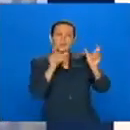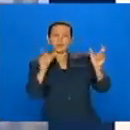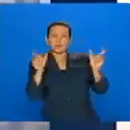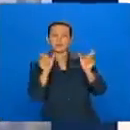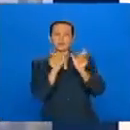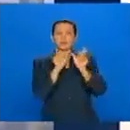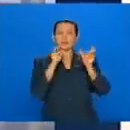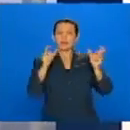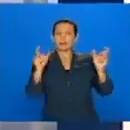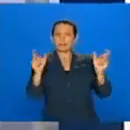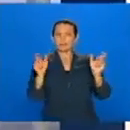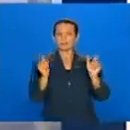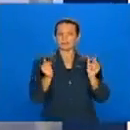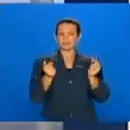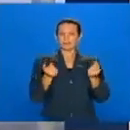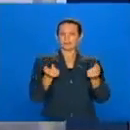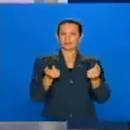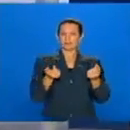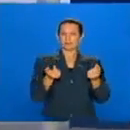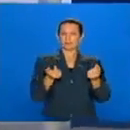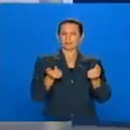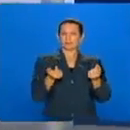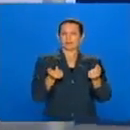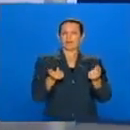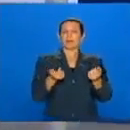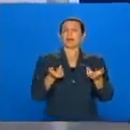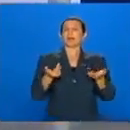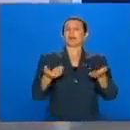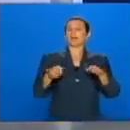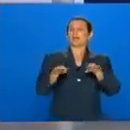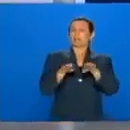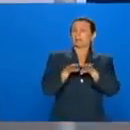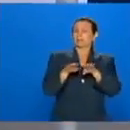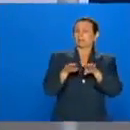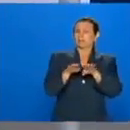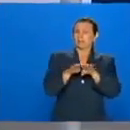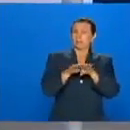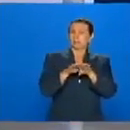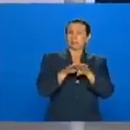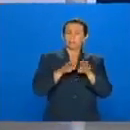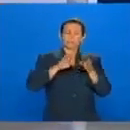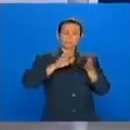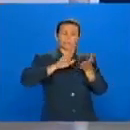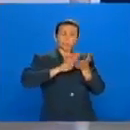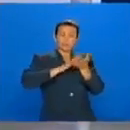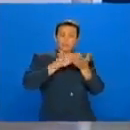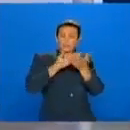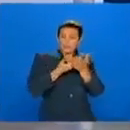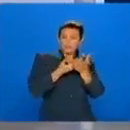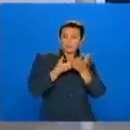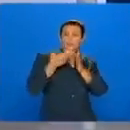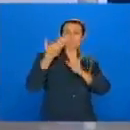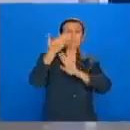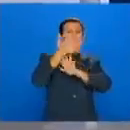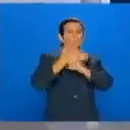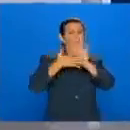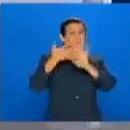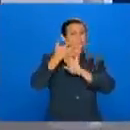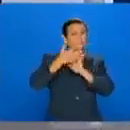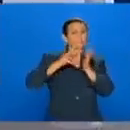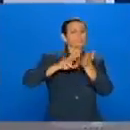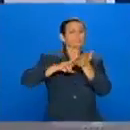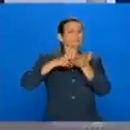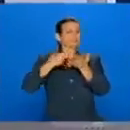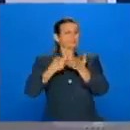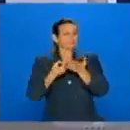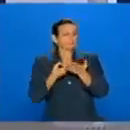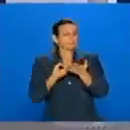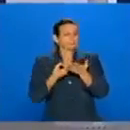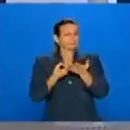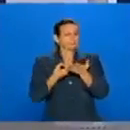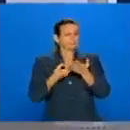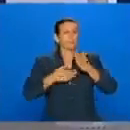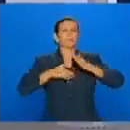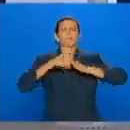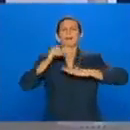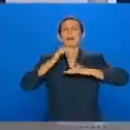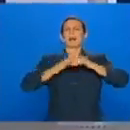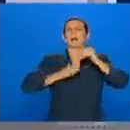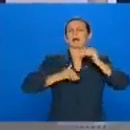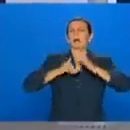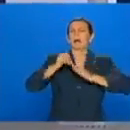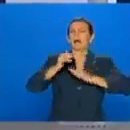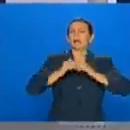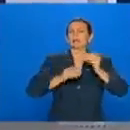que é conhecido dos tradutores e intérpretes de língua de sinais que a prática deles é muito pautada no uso